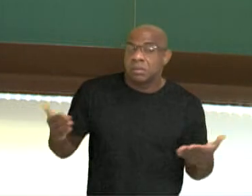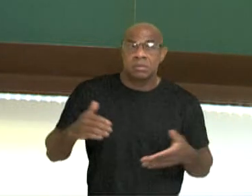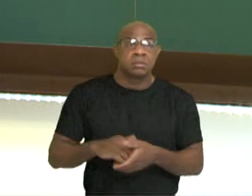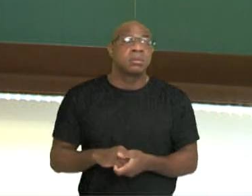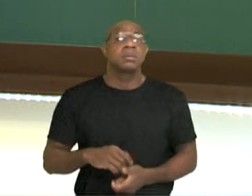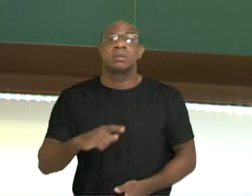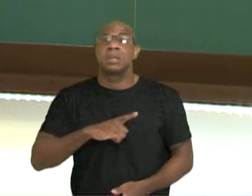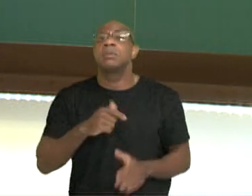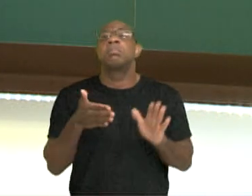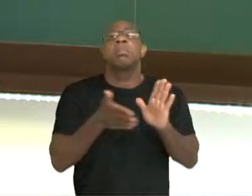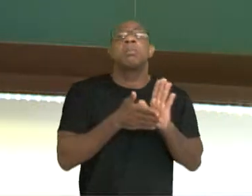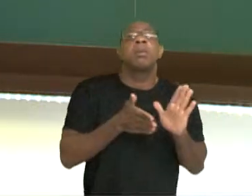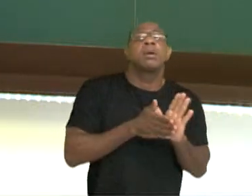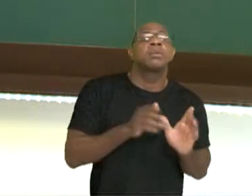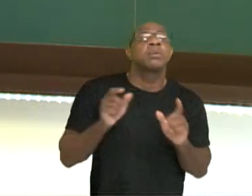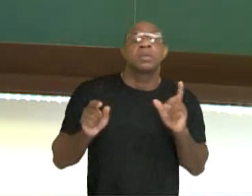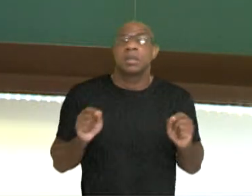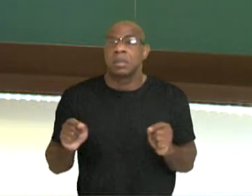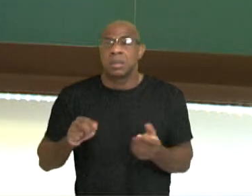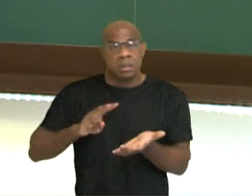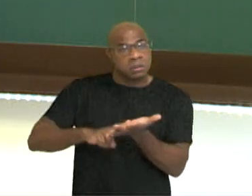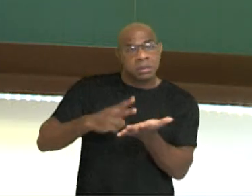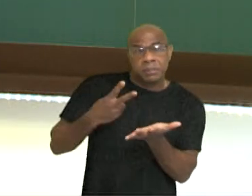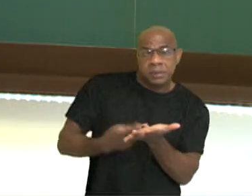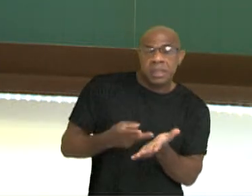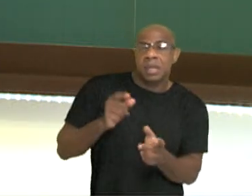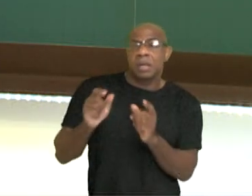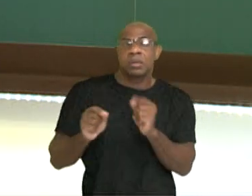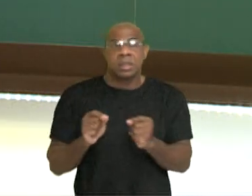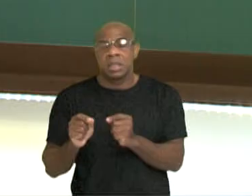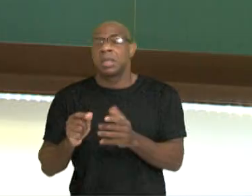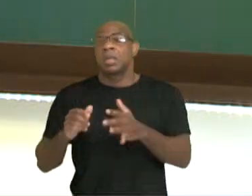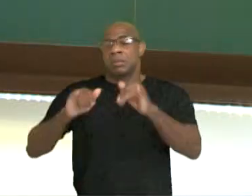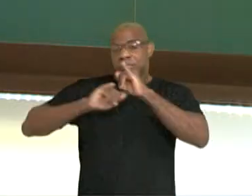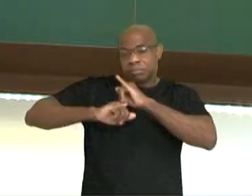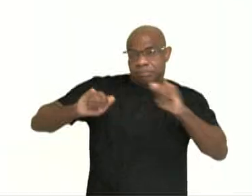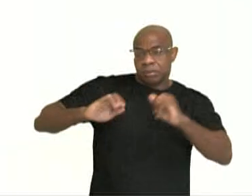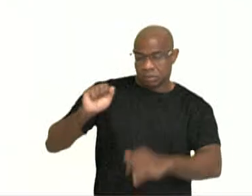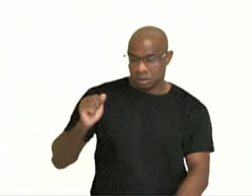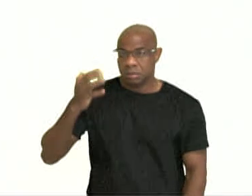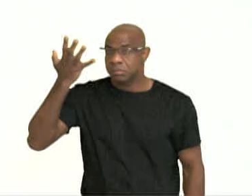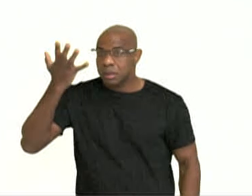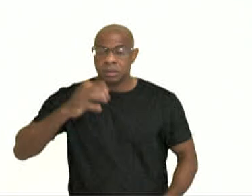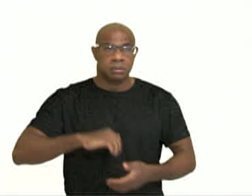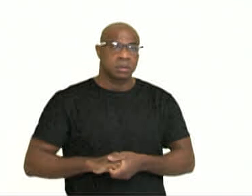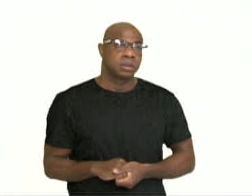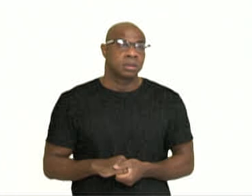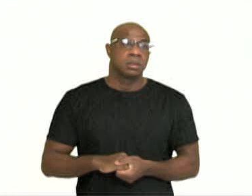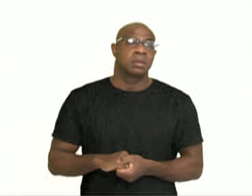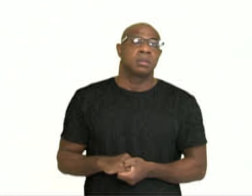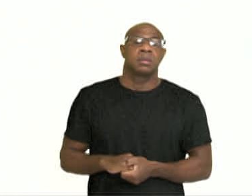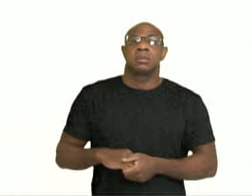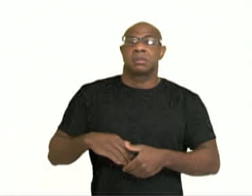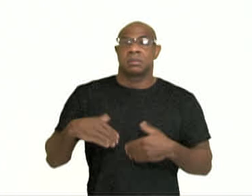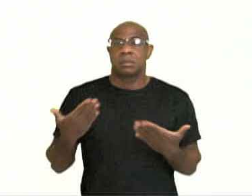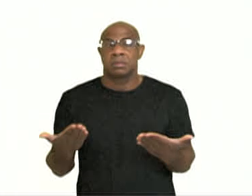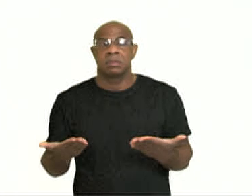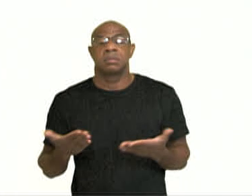que propósito? Interpretar uma notícia, um fato. Investigar,